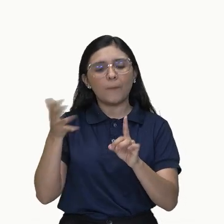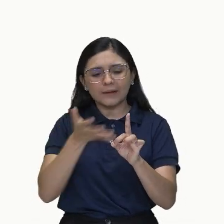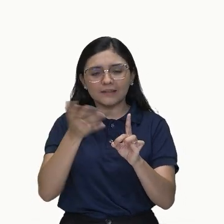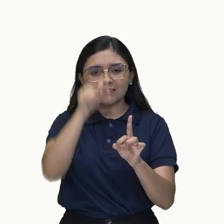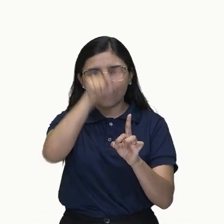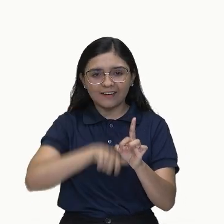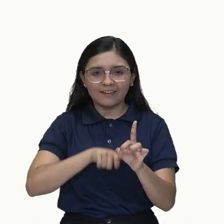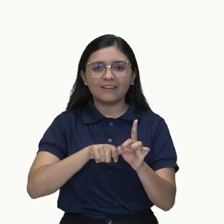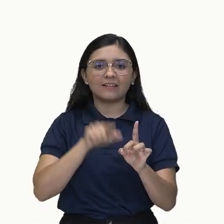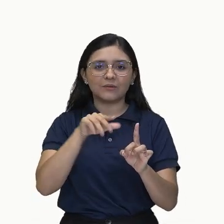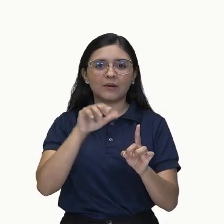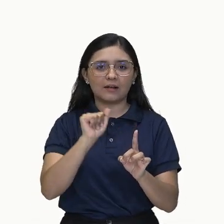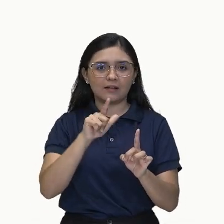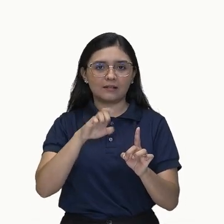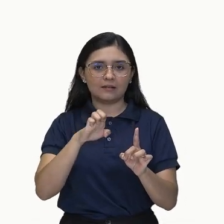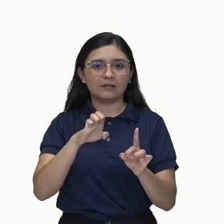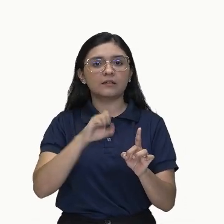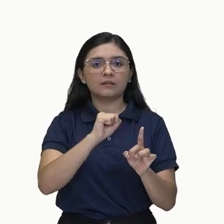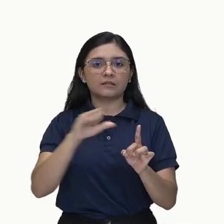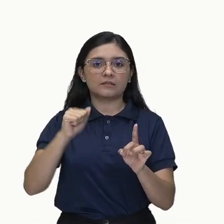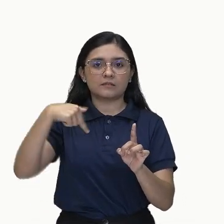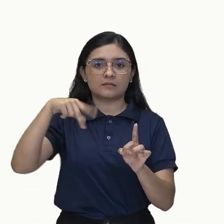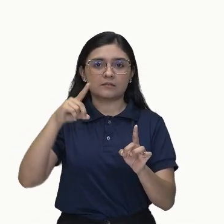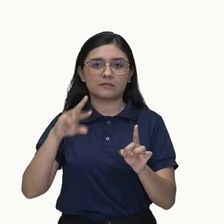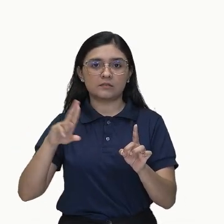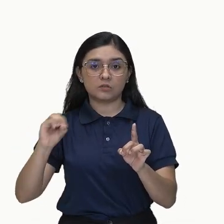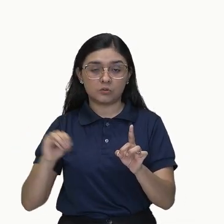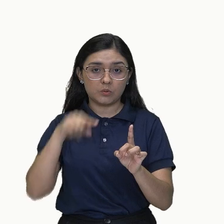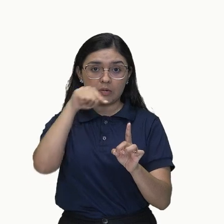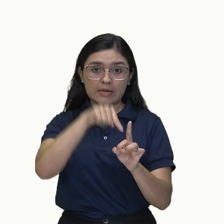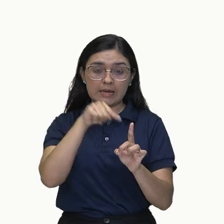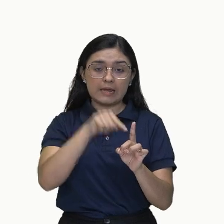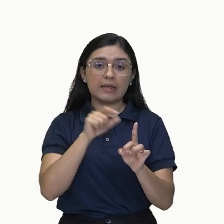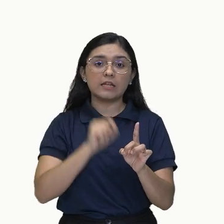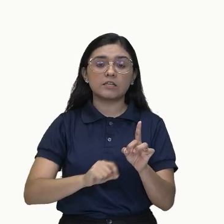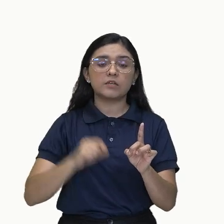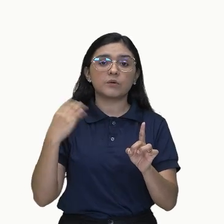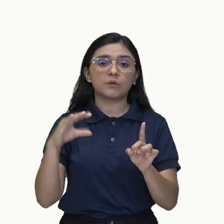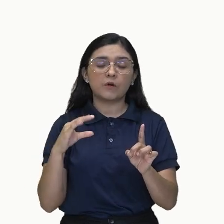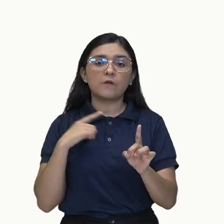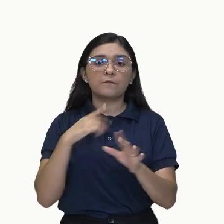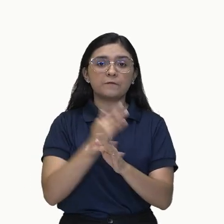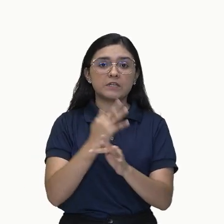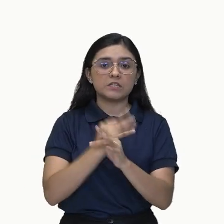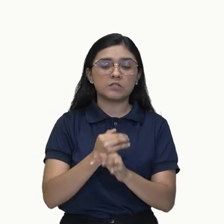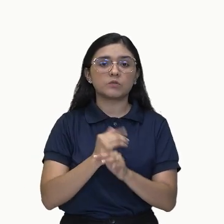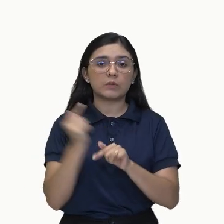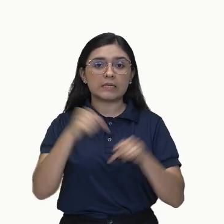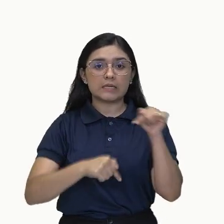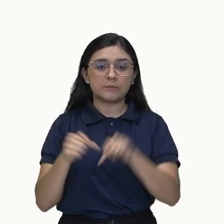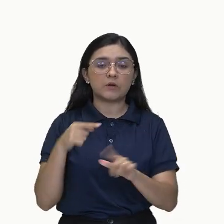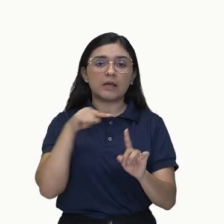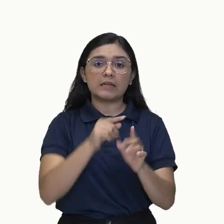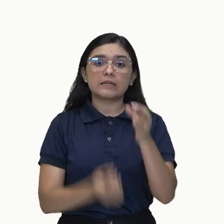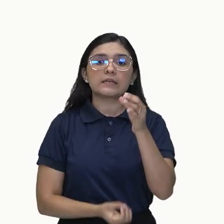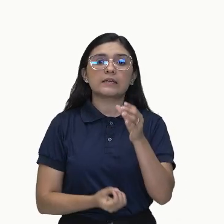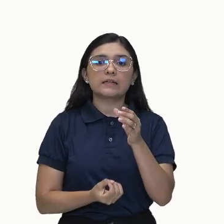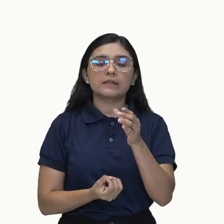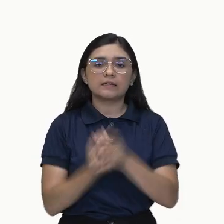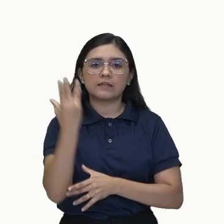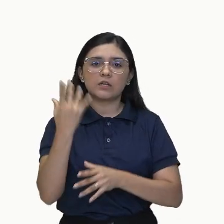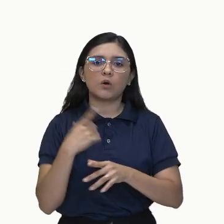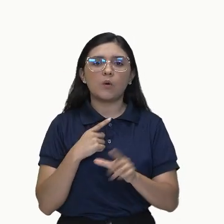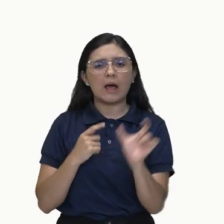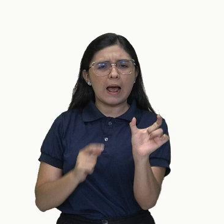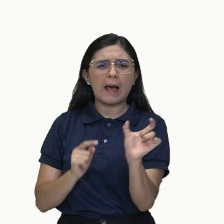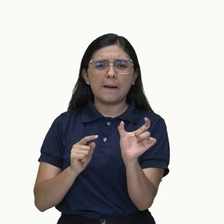é o Alessandro Volta, porque ele foi um físico-químico, o inventor da pilha voltaica. Então,